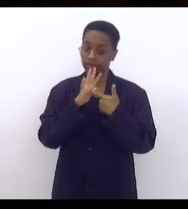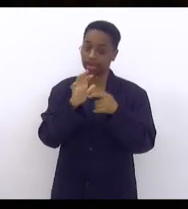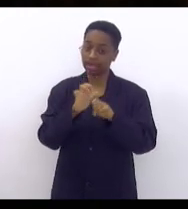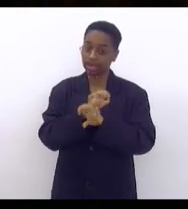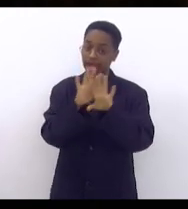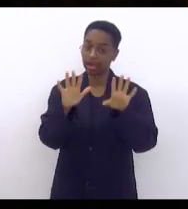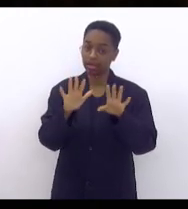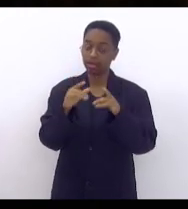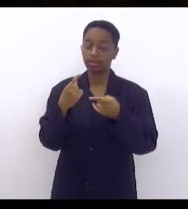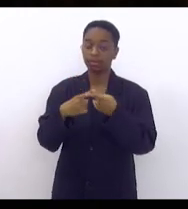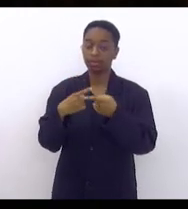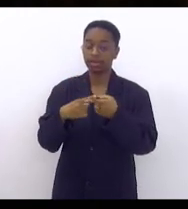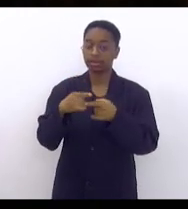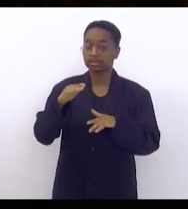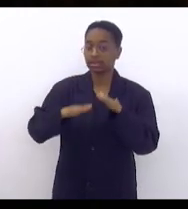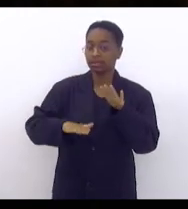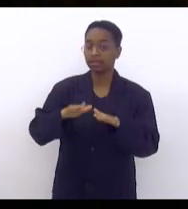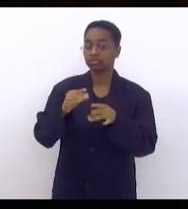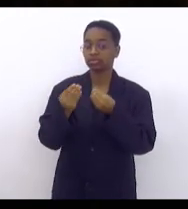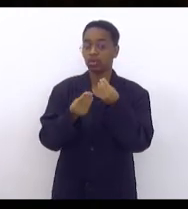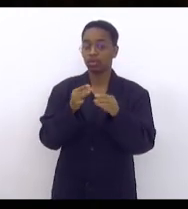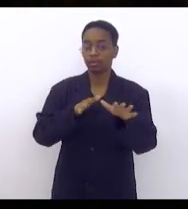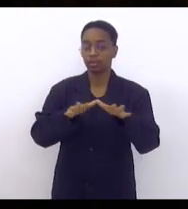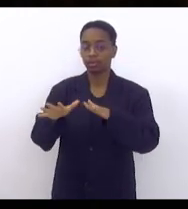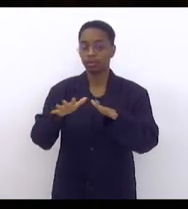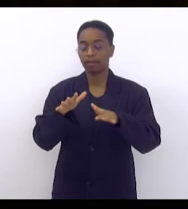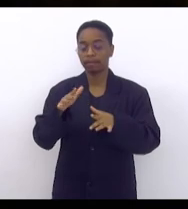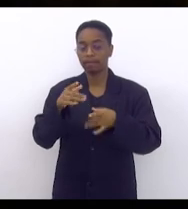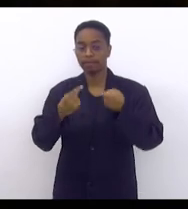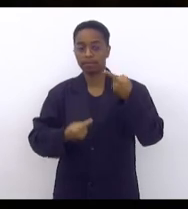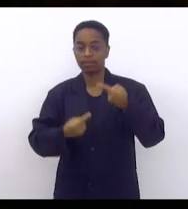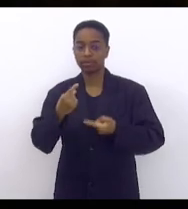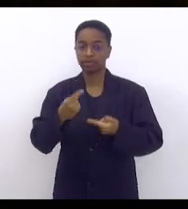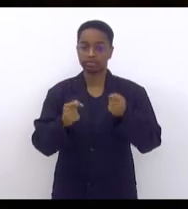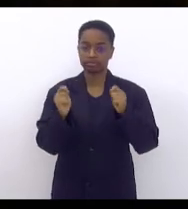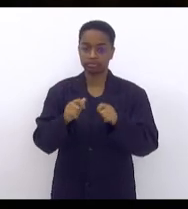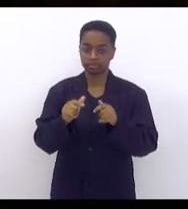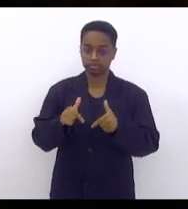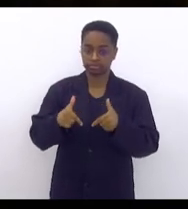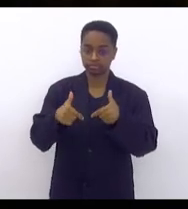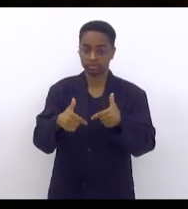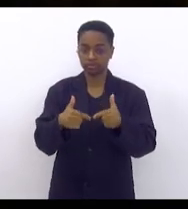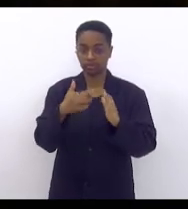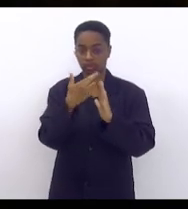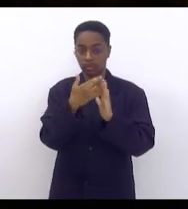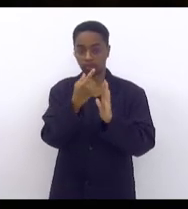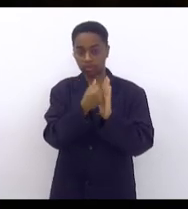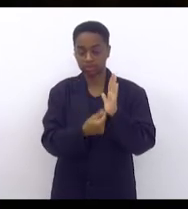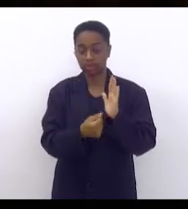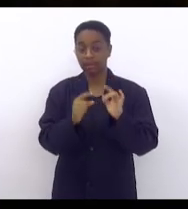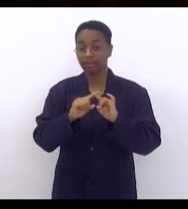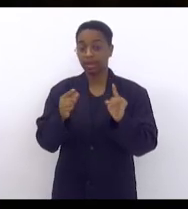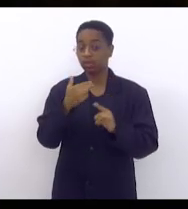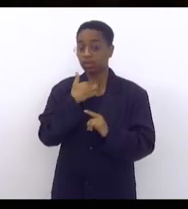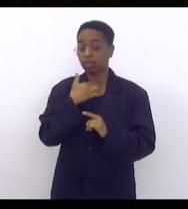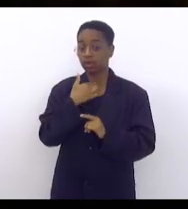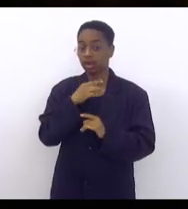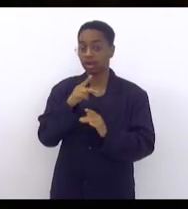Depende também de mobilização política para a execução do orçamento. Agora, não pode acontecer se não estiver no